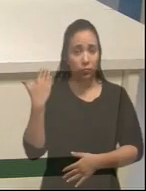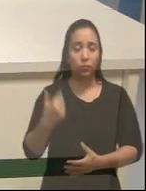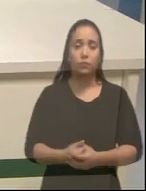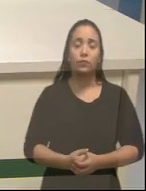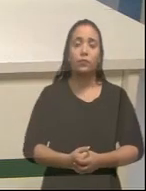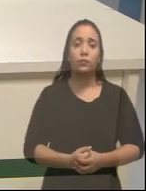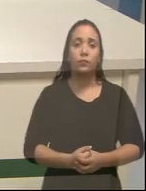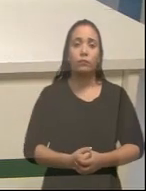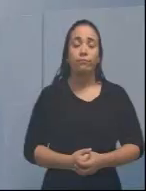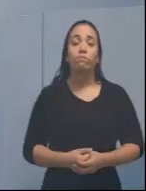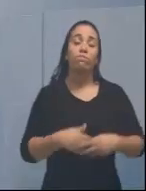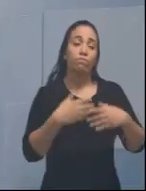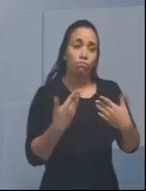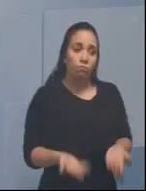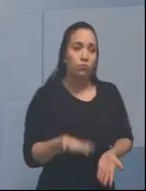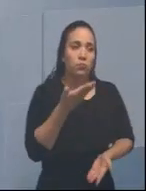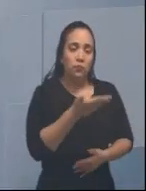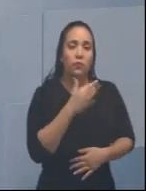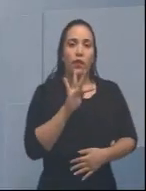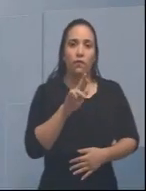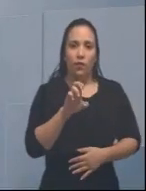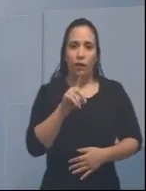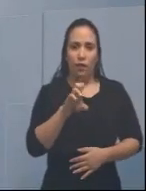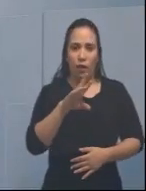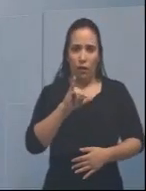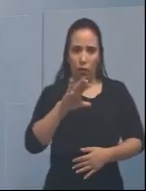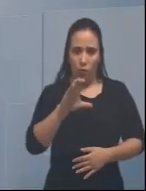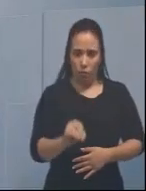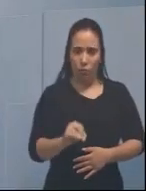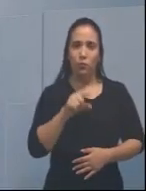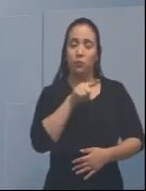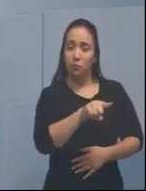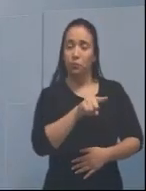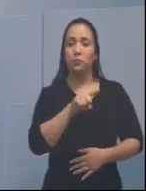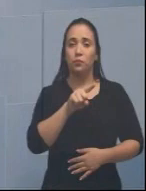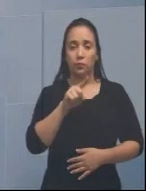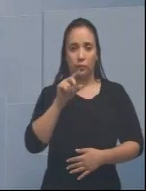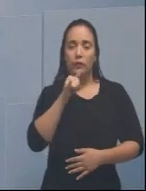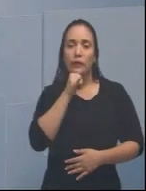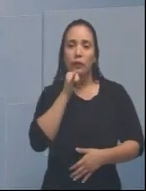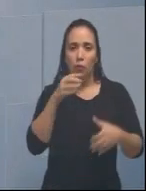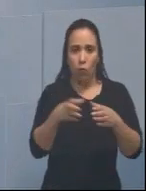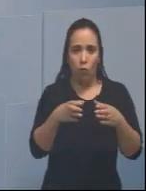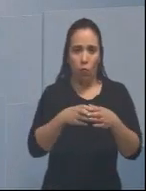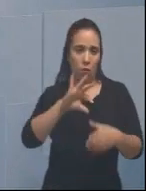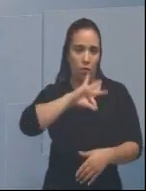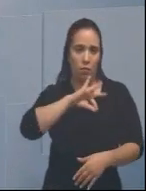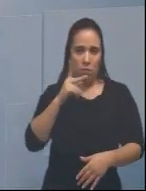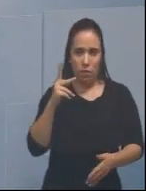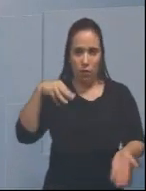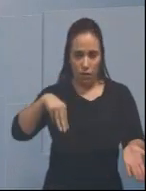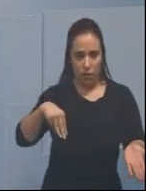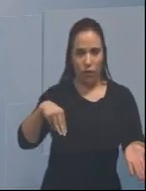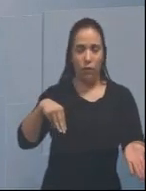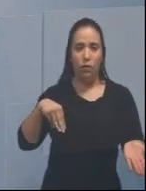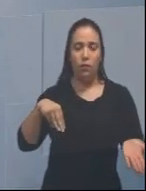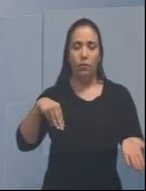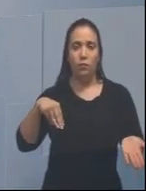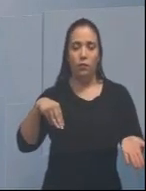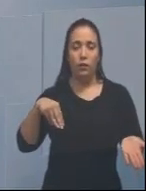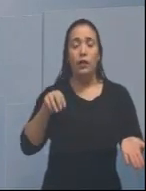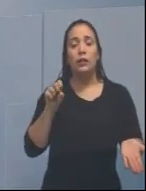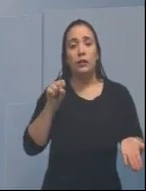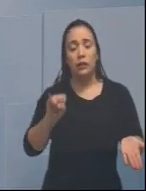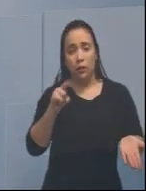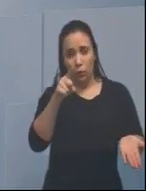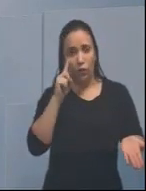Frederico, você pega os policiais militares, especificamente. Se